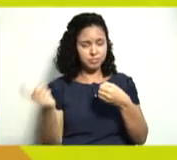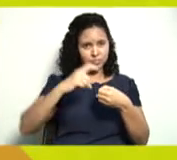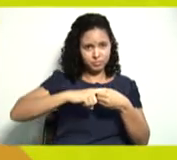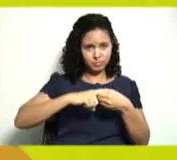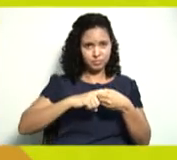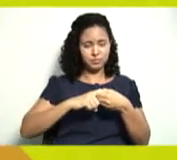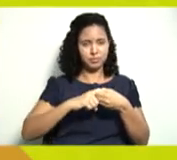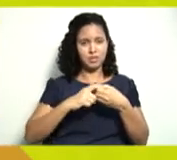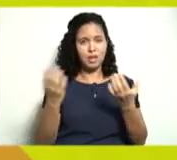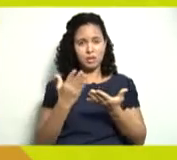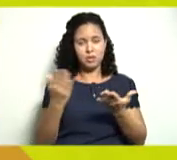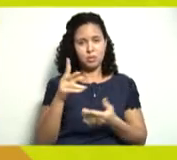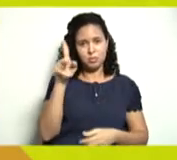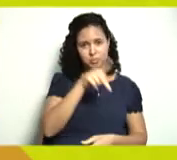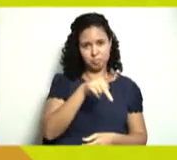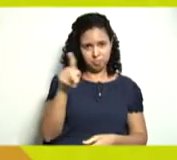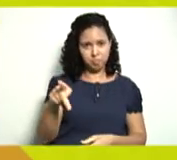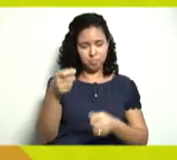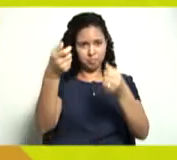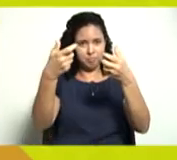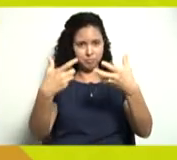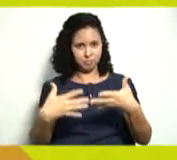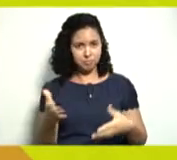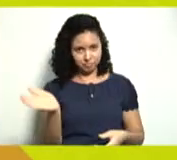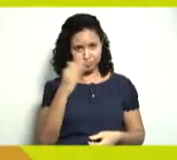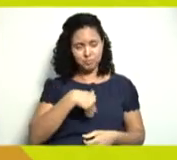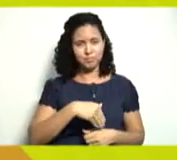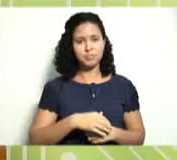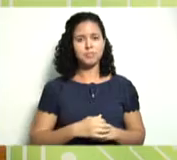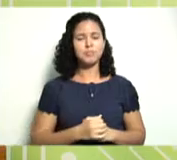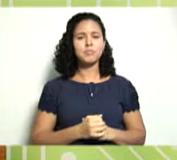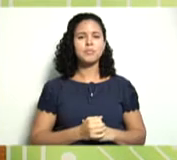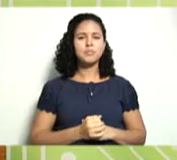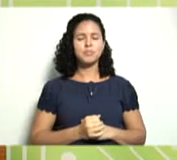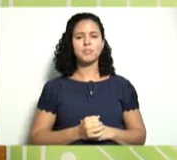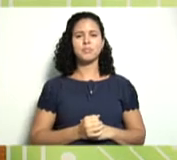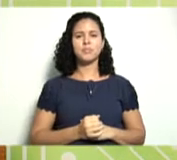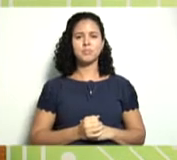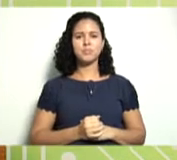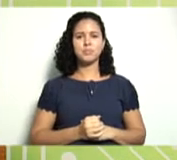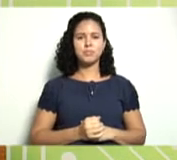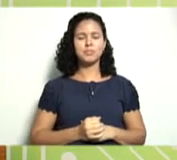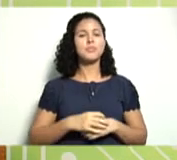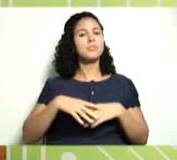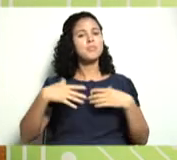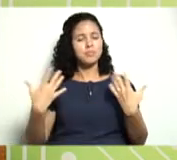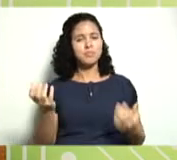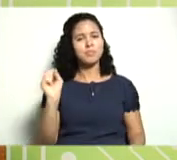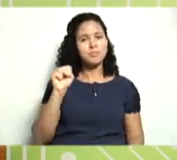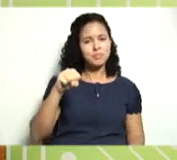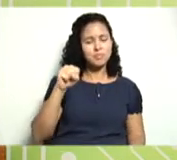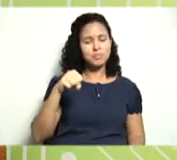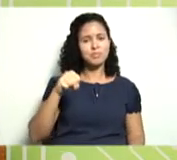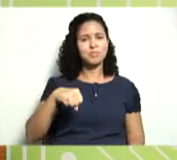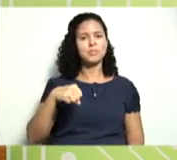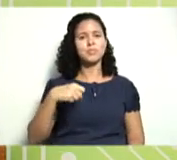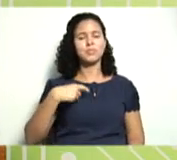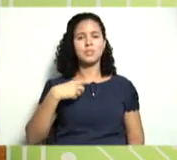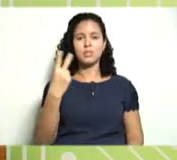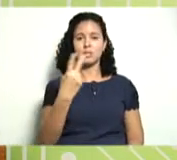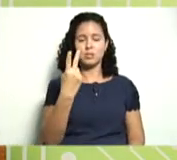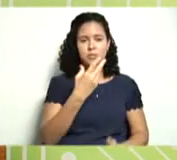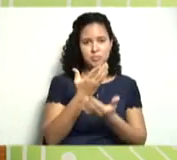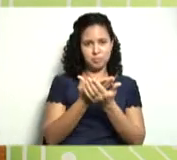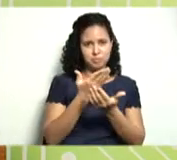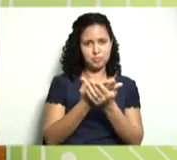agora com vocês professores vamos lá é isso aí estamos na nossa segunda aula